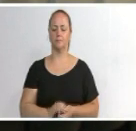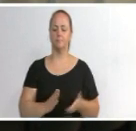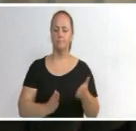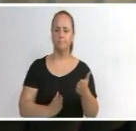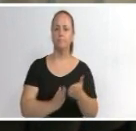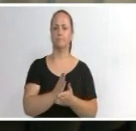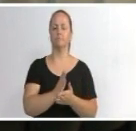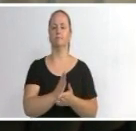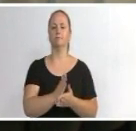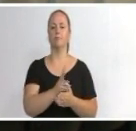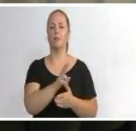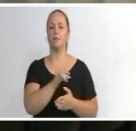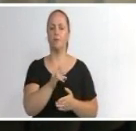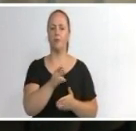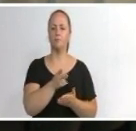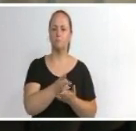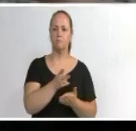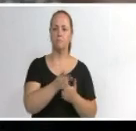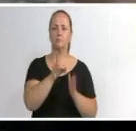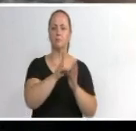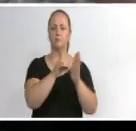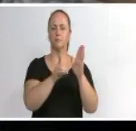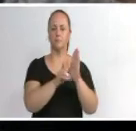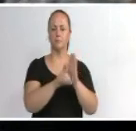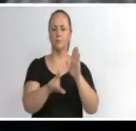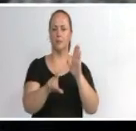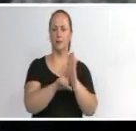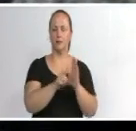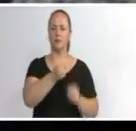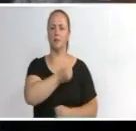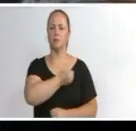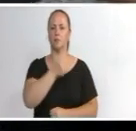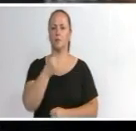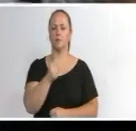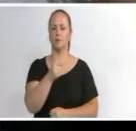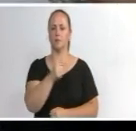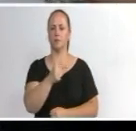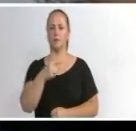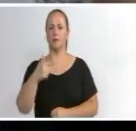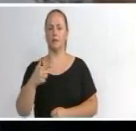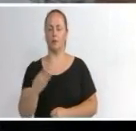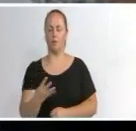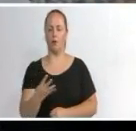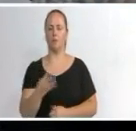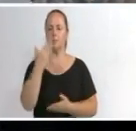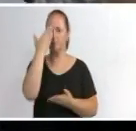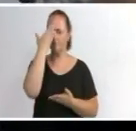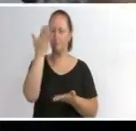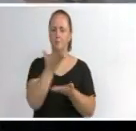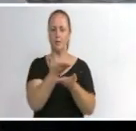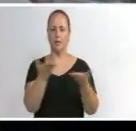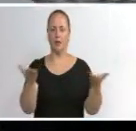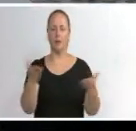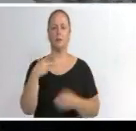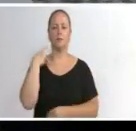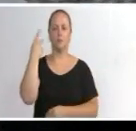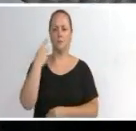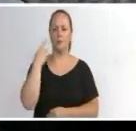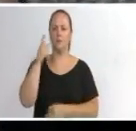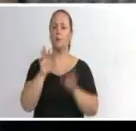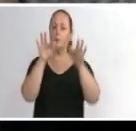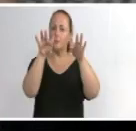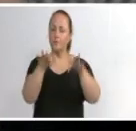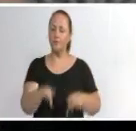Aprovado, ficando promulgado decreto legislativo número 874. Obrigado, senhores vereadores. Encerrada a nossa